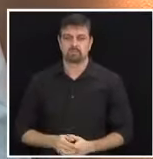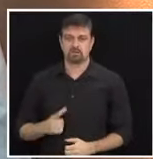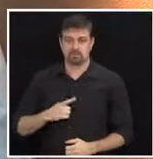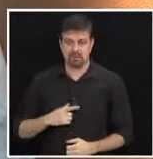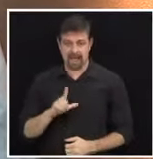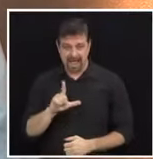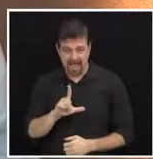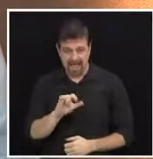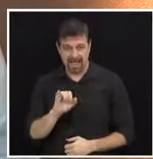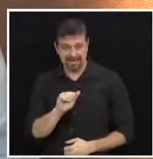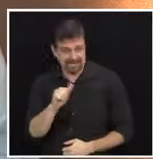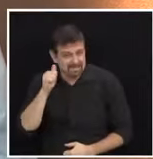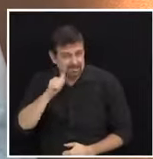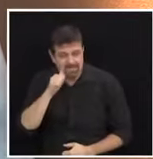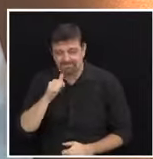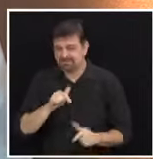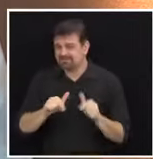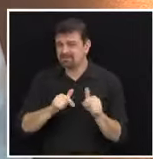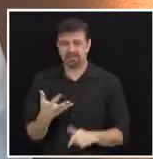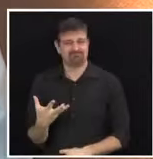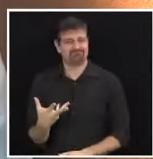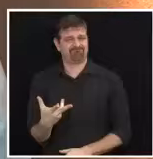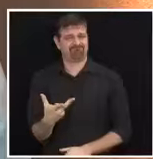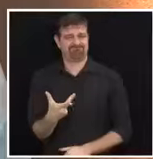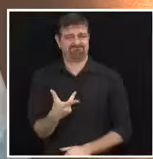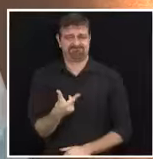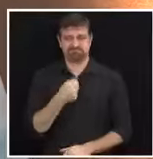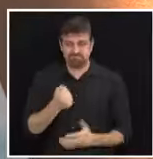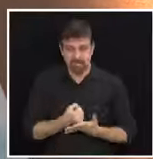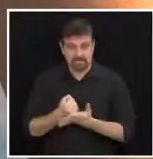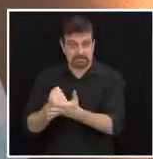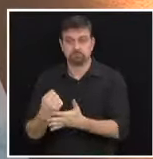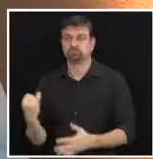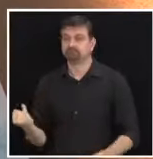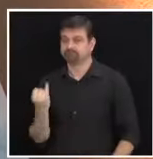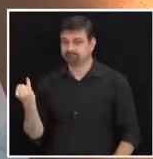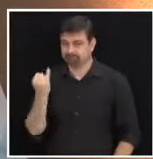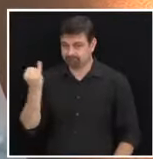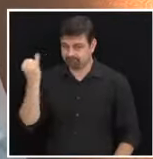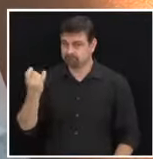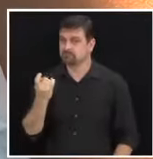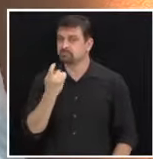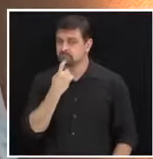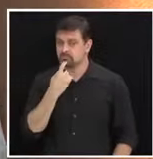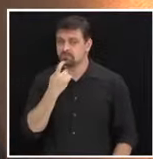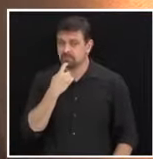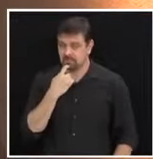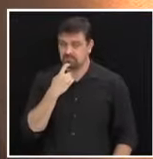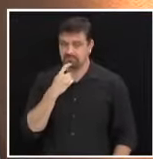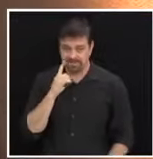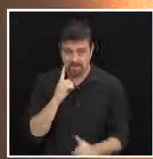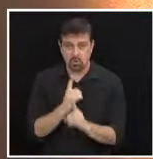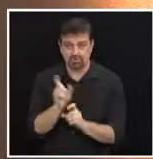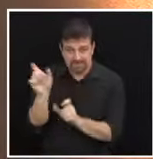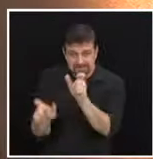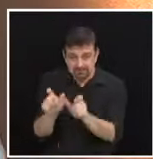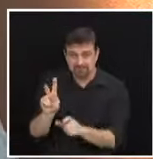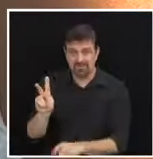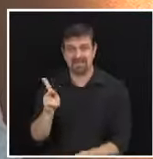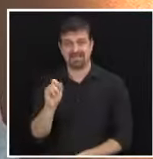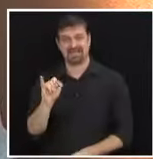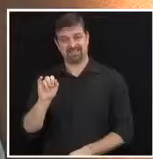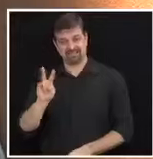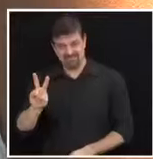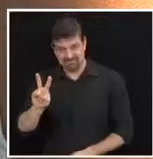faz um trabalho incrível, é uma contribuição assim, importantíssima para Campinas, porque uma organização não governamental